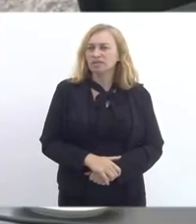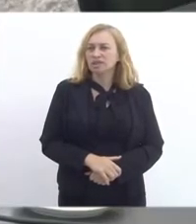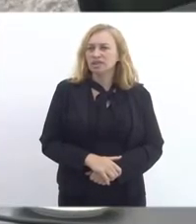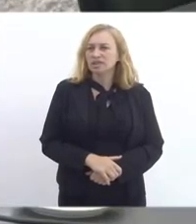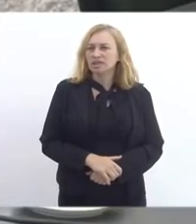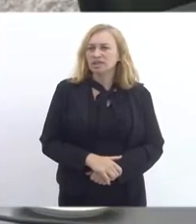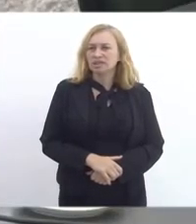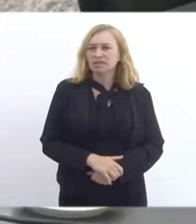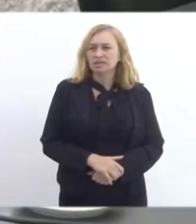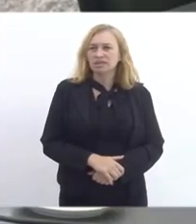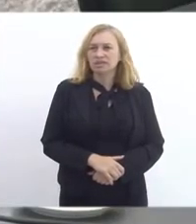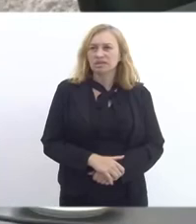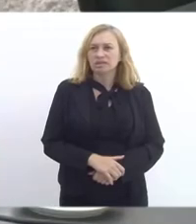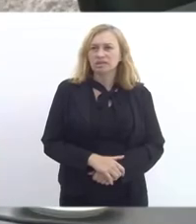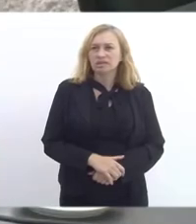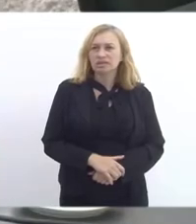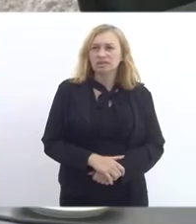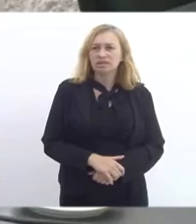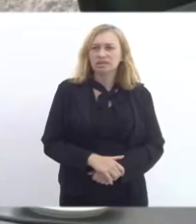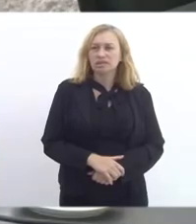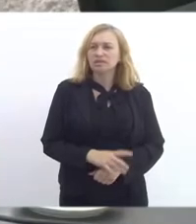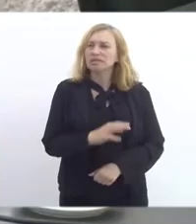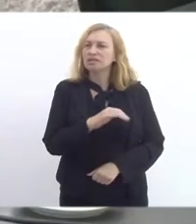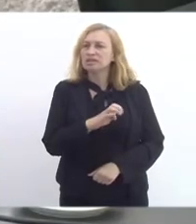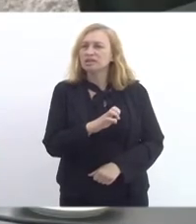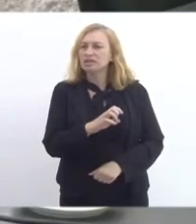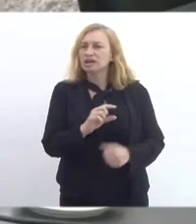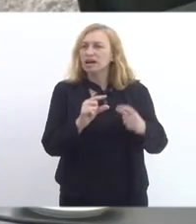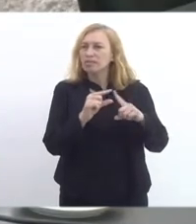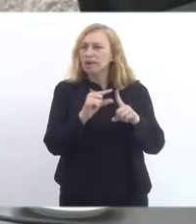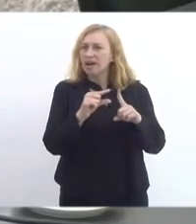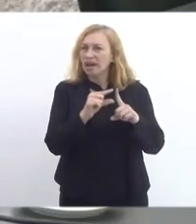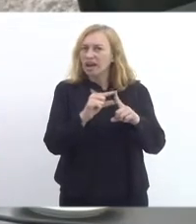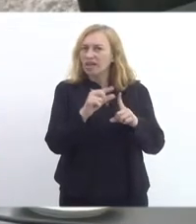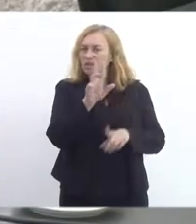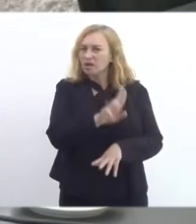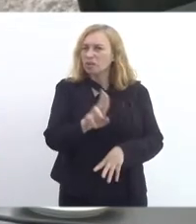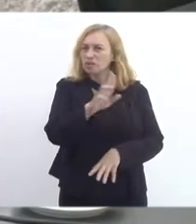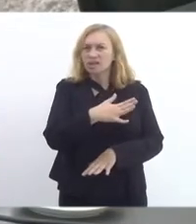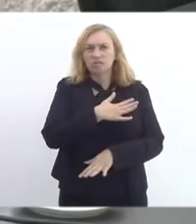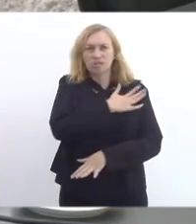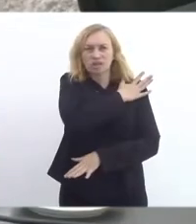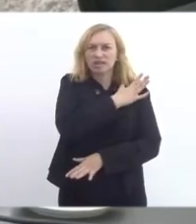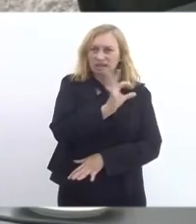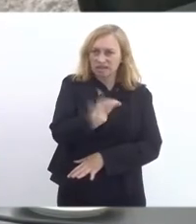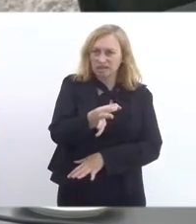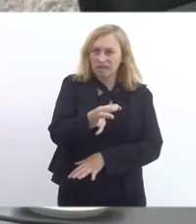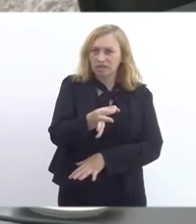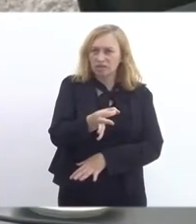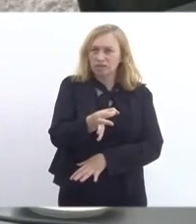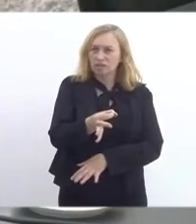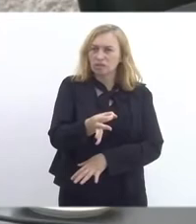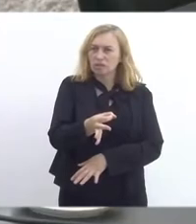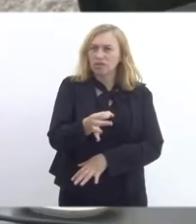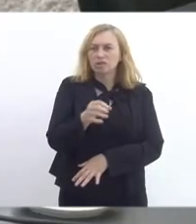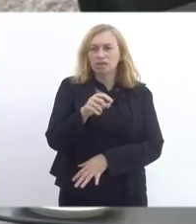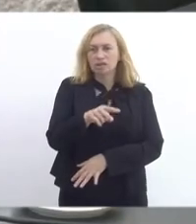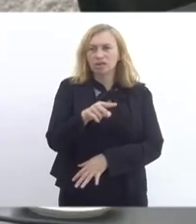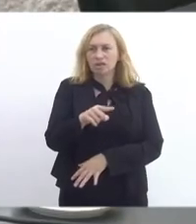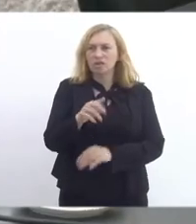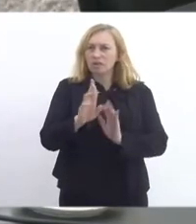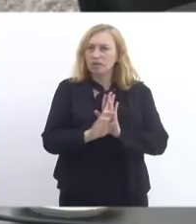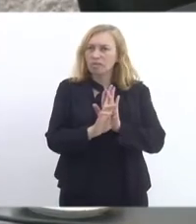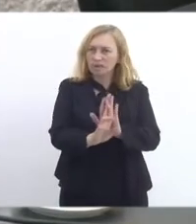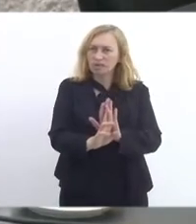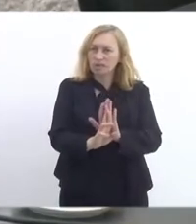a minha tese aqui é a seguinte: a palavra inativa é muito usada para os militares, de fato. Tenho aqui, inclusive, um representante